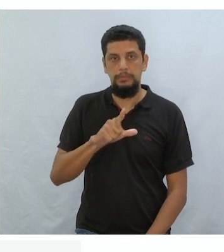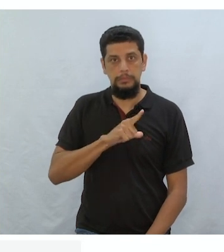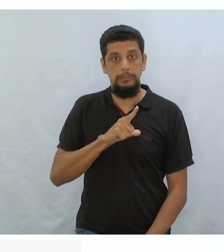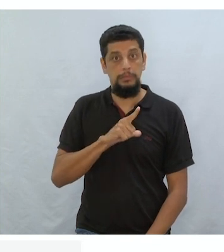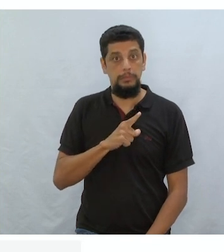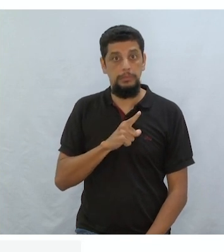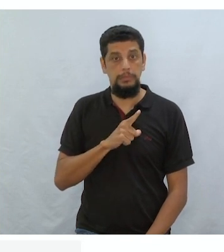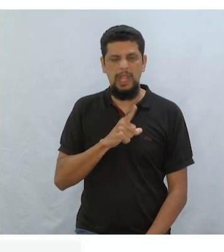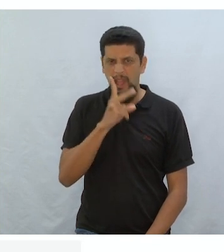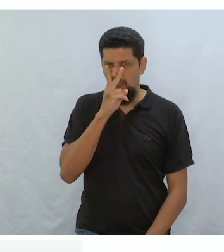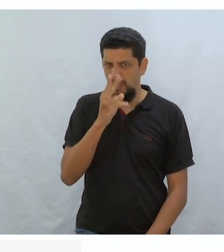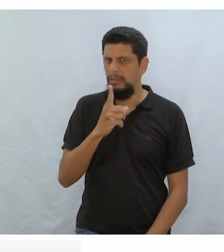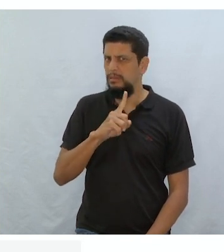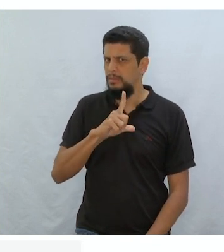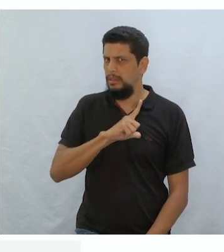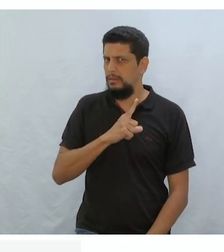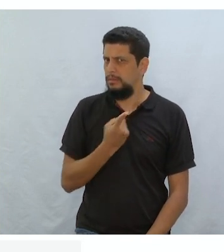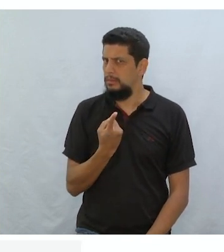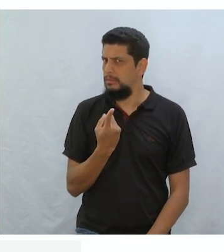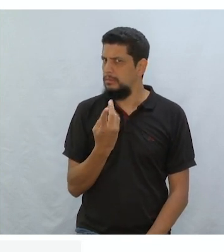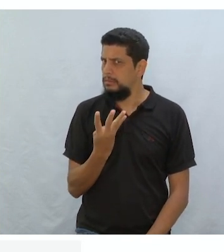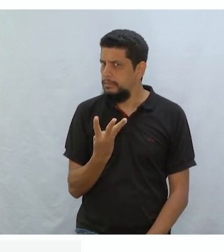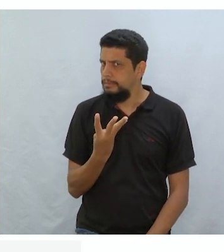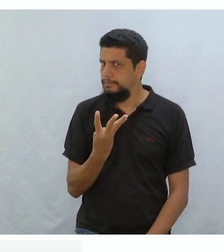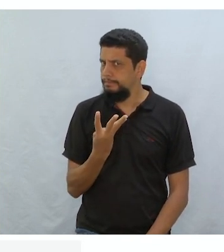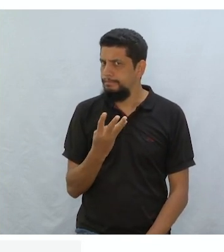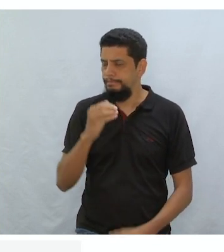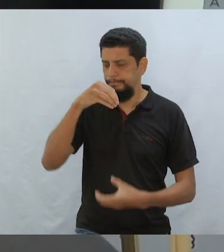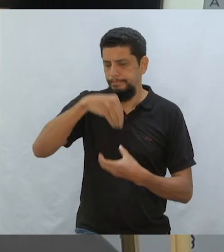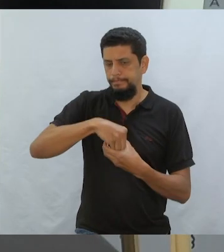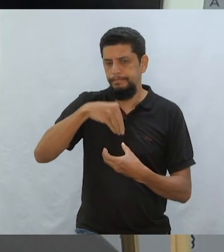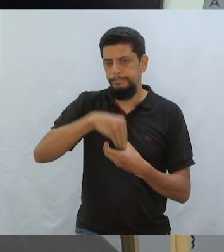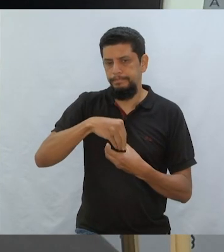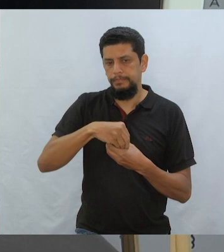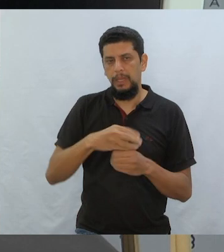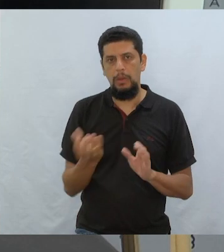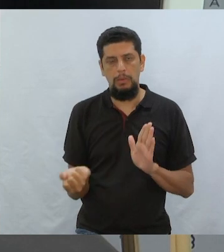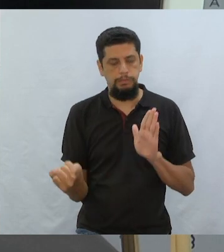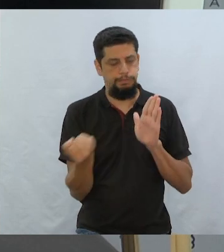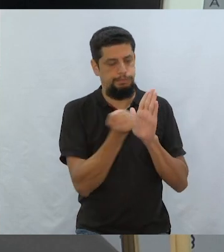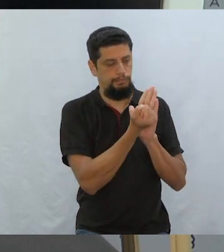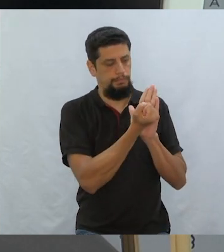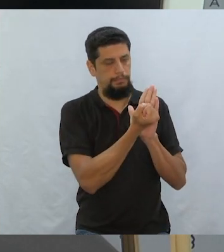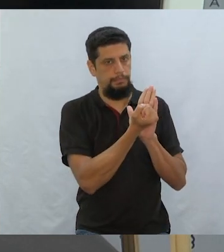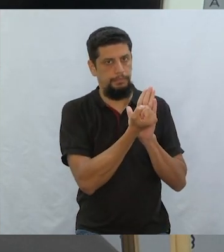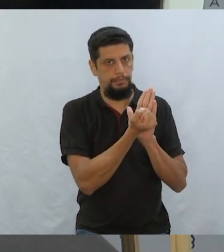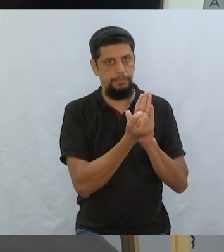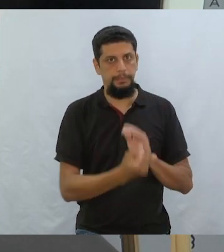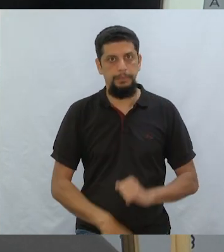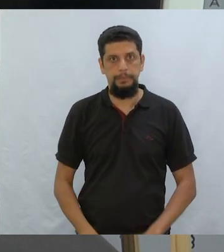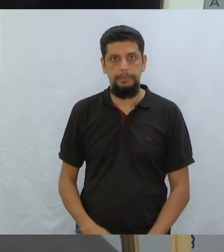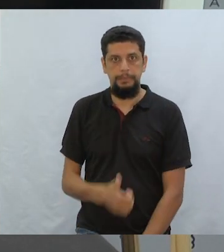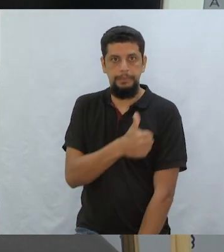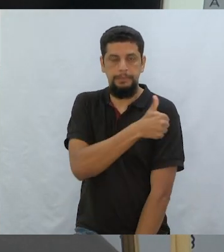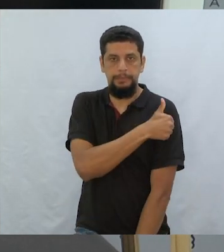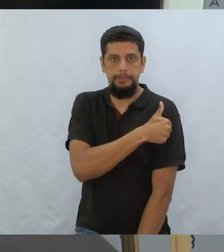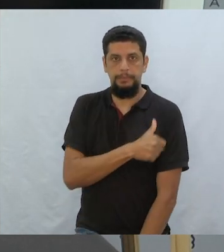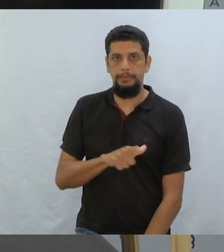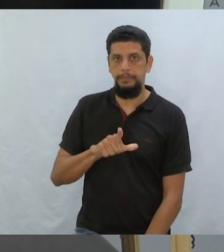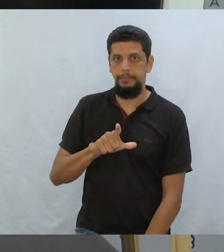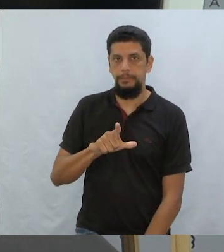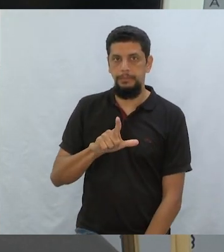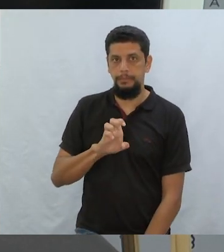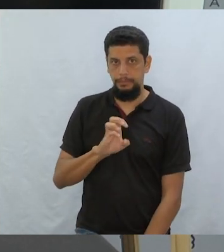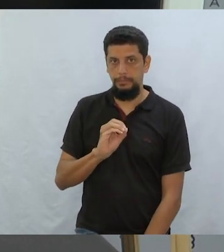tem 14 grampos. Então, vamos marcar aqui no nosso quadro numérico. O Léo, eu vou representar com a cor